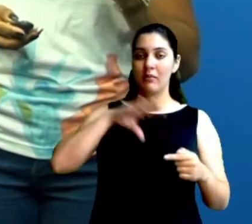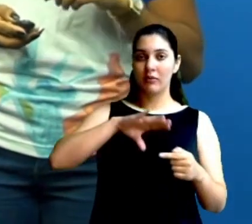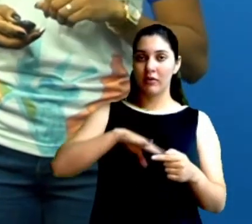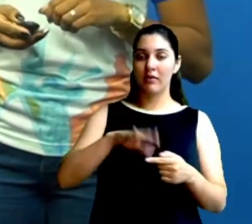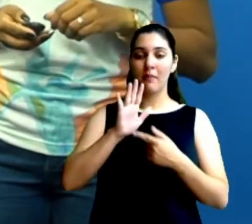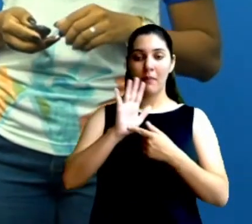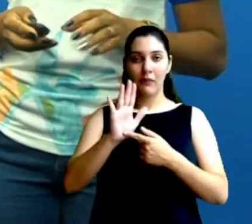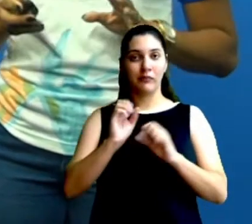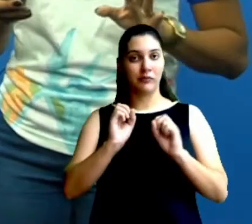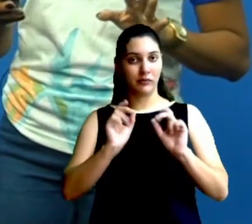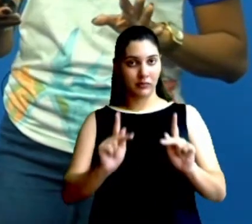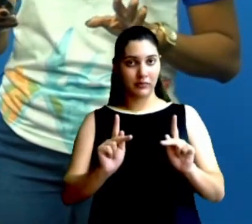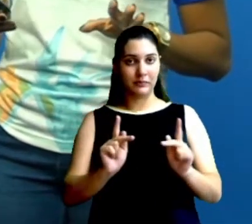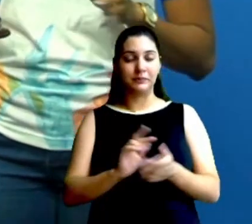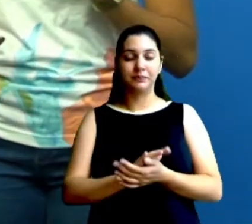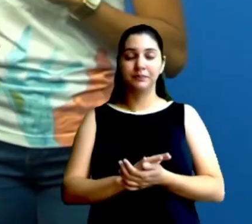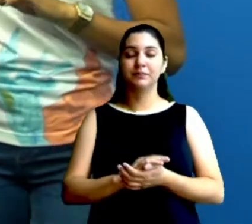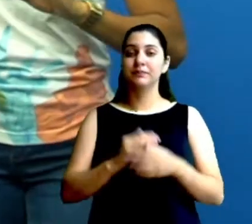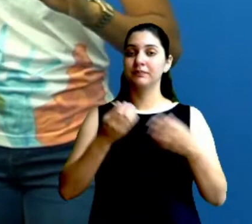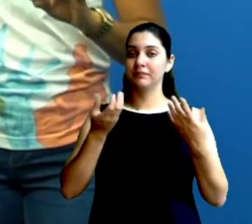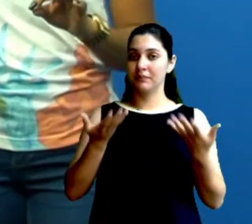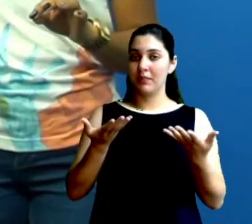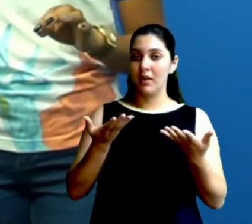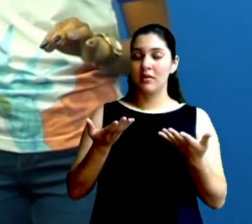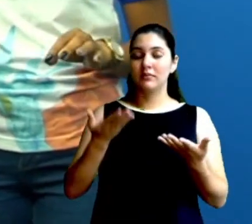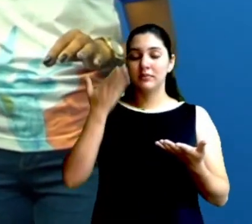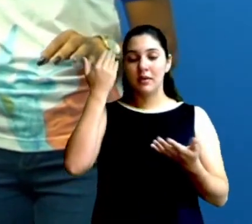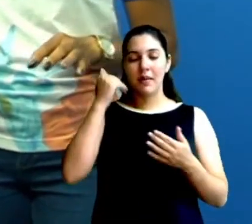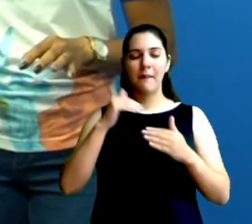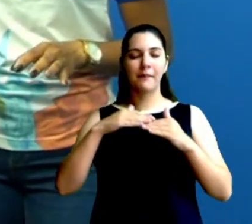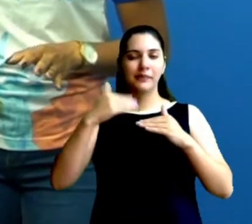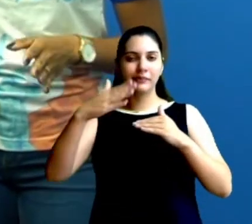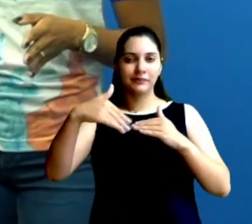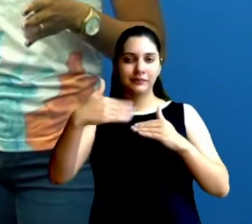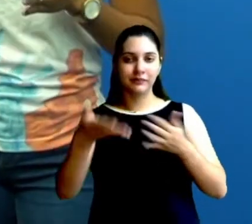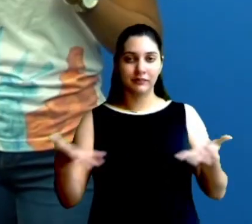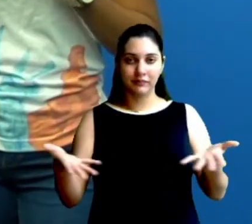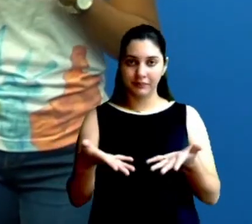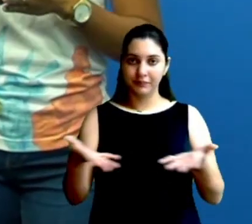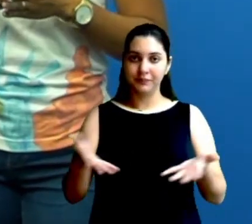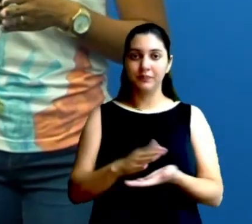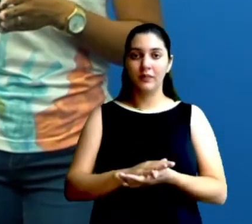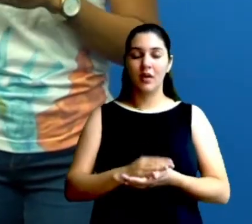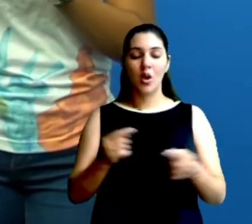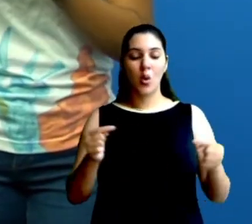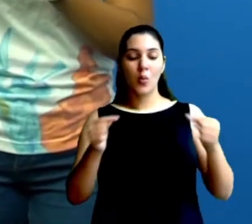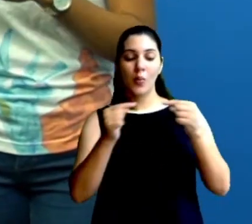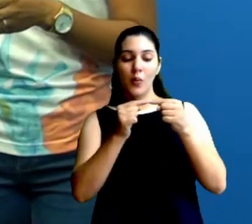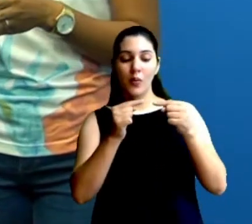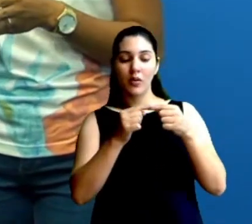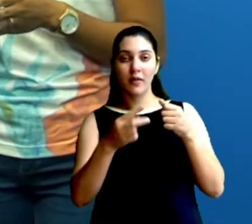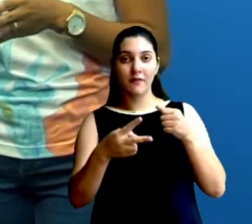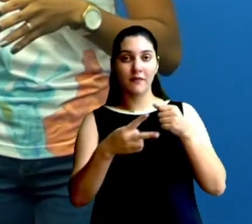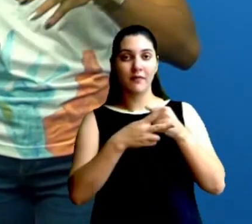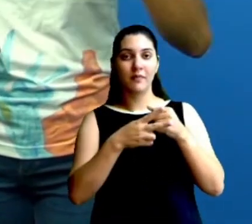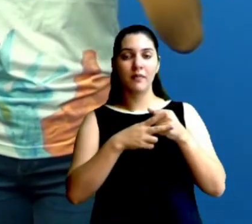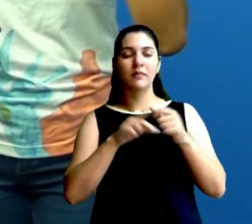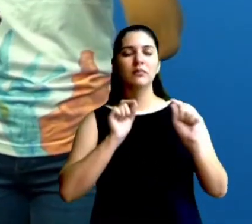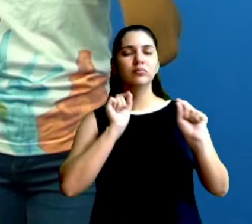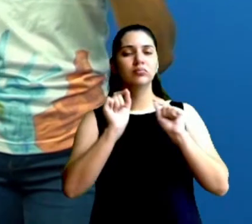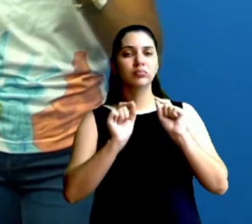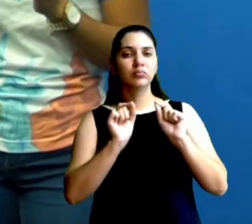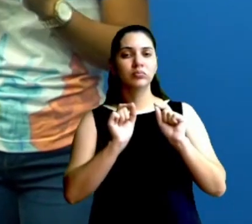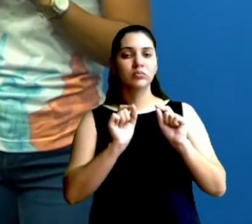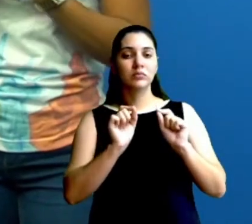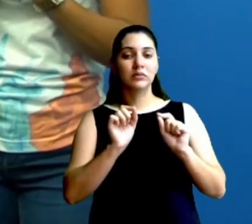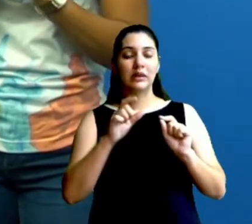oferece, certo? Bom, vamos saber mais um pouco a partir de agora. Concordância verbal, gente,